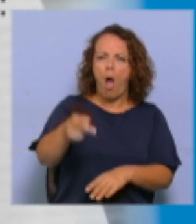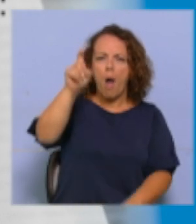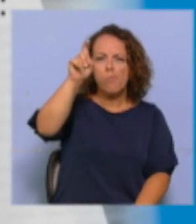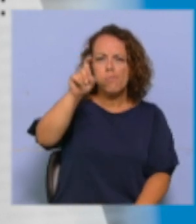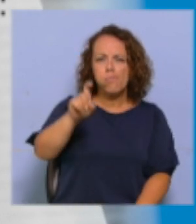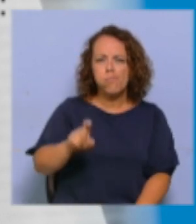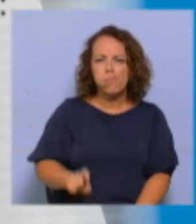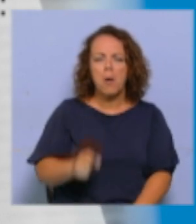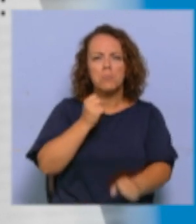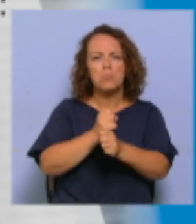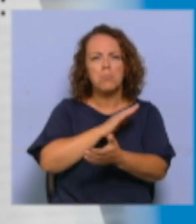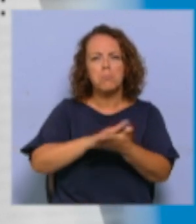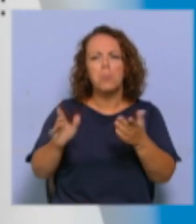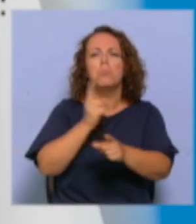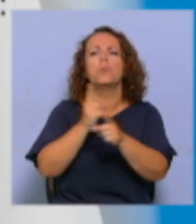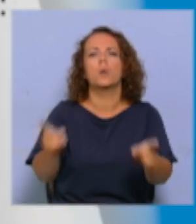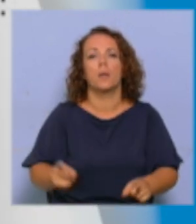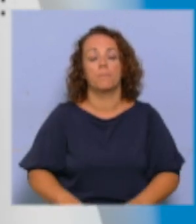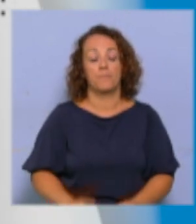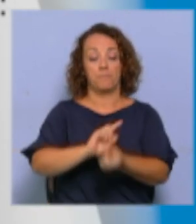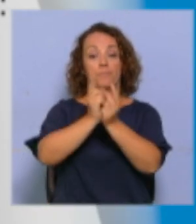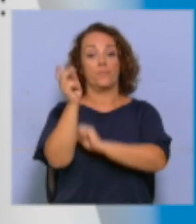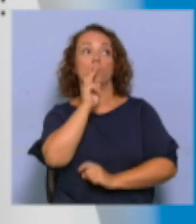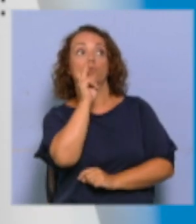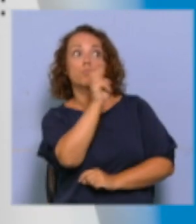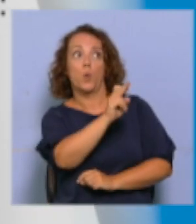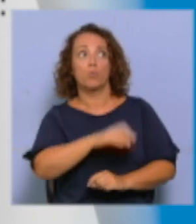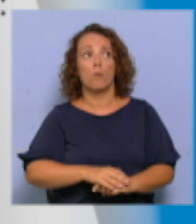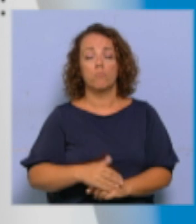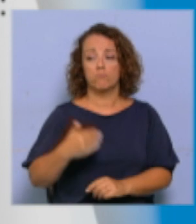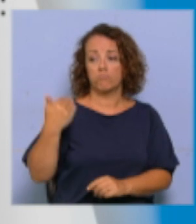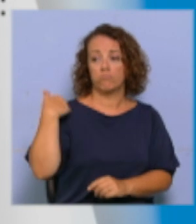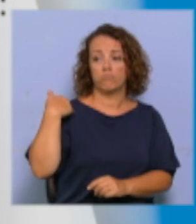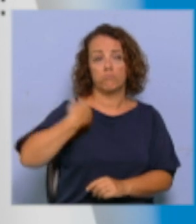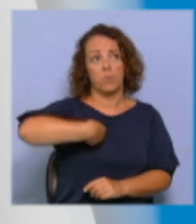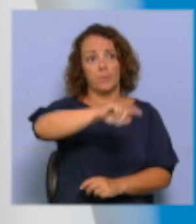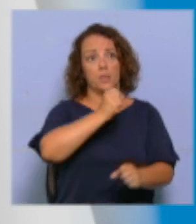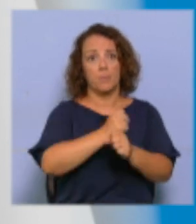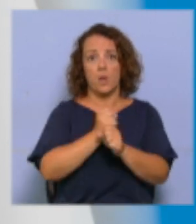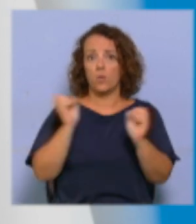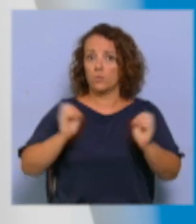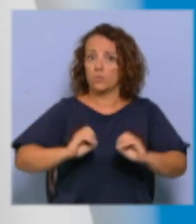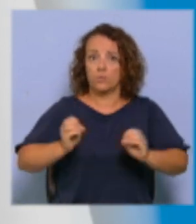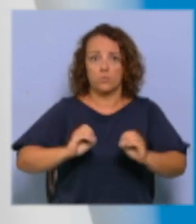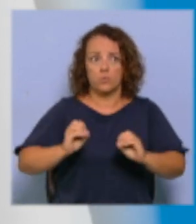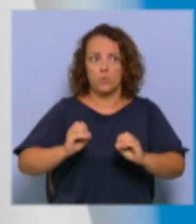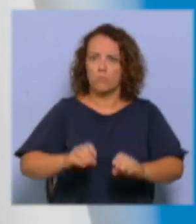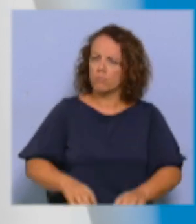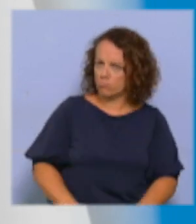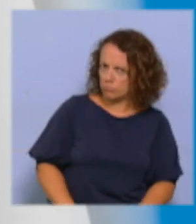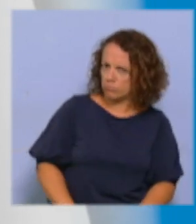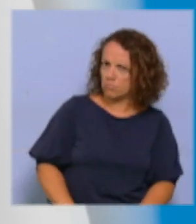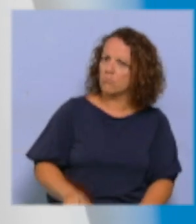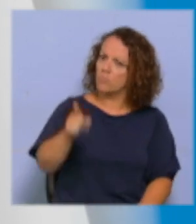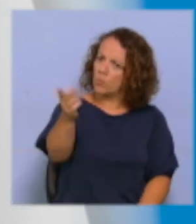trabalhar? Eles responderam-lhe: Ninguém nos contratou. Ele disse-lhes: Ide vós também